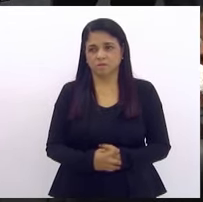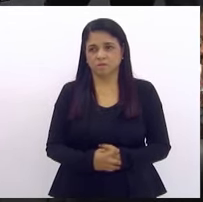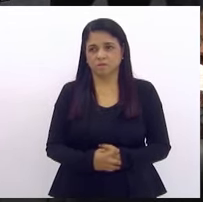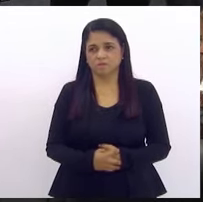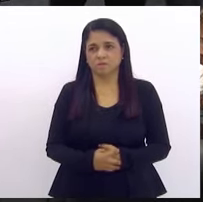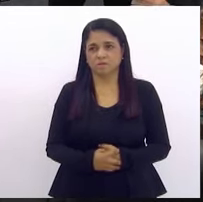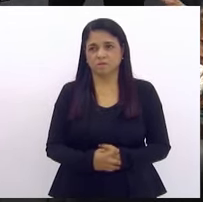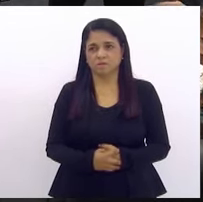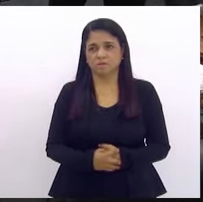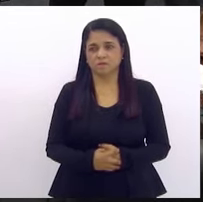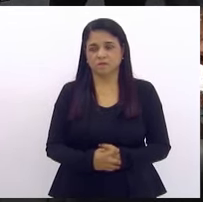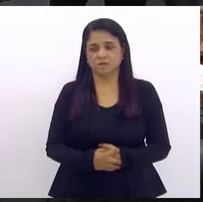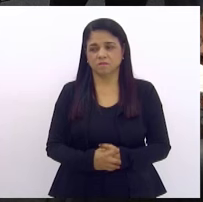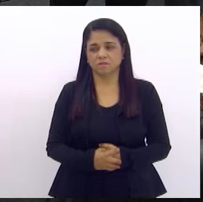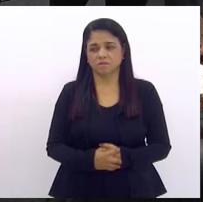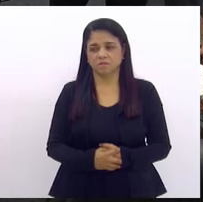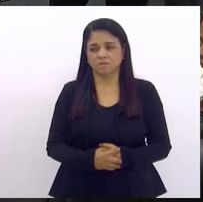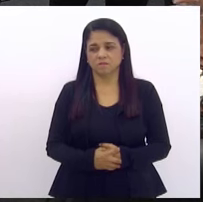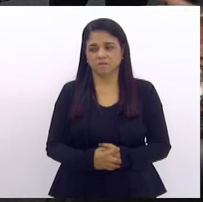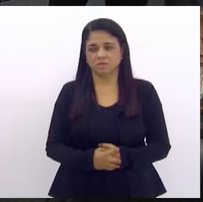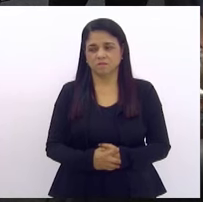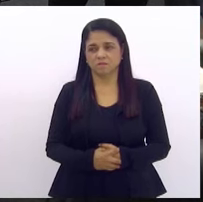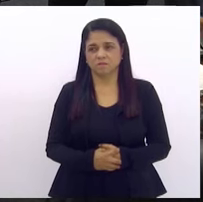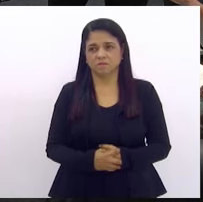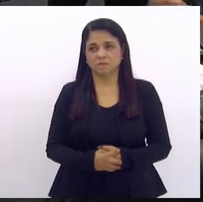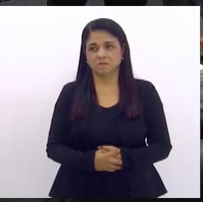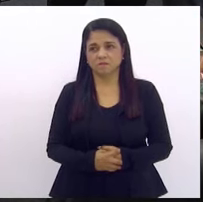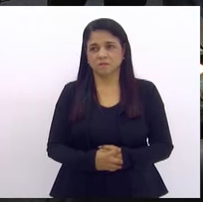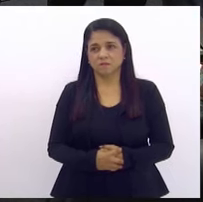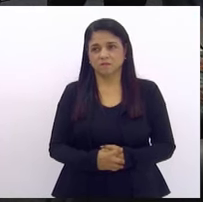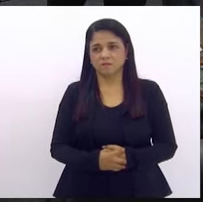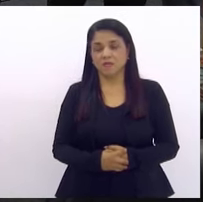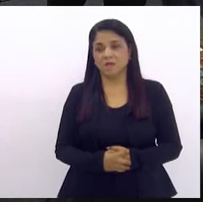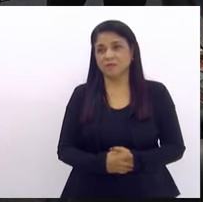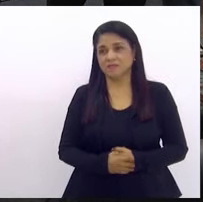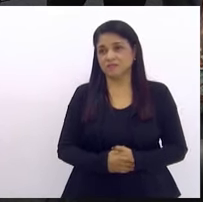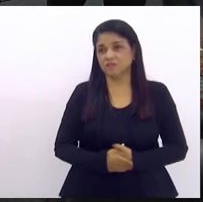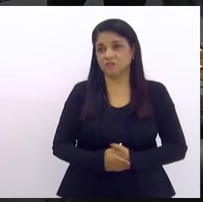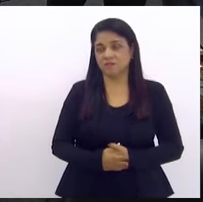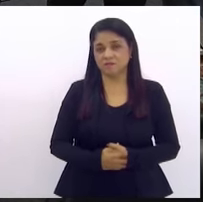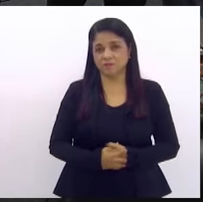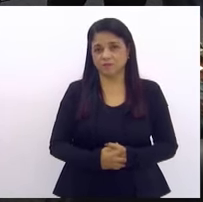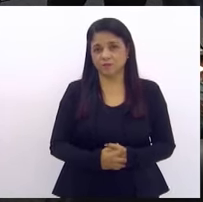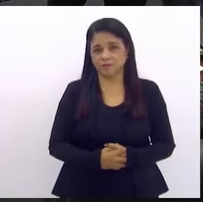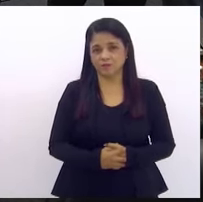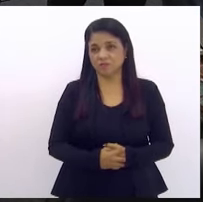É 528, eu acho que faltou um aqui. É o da Janira.